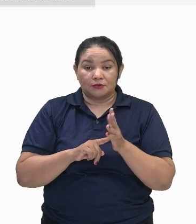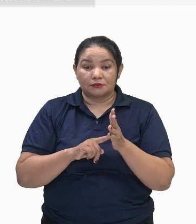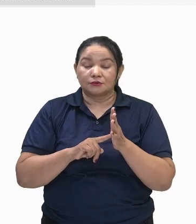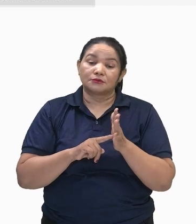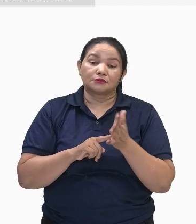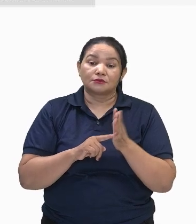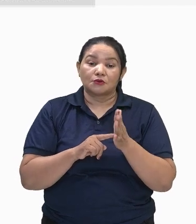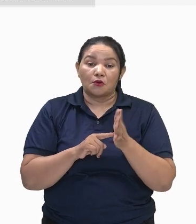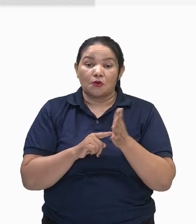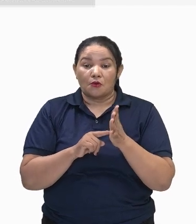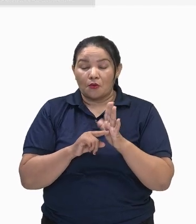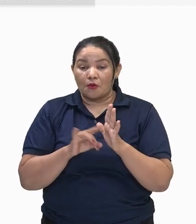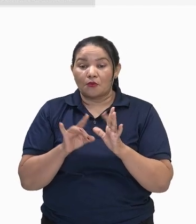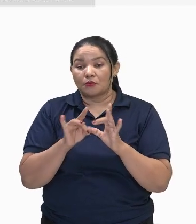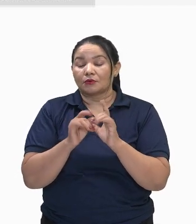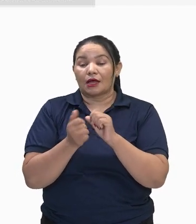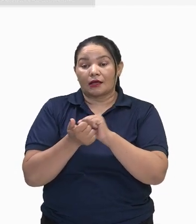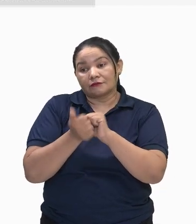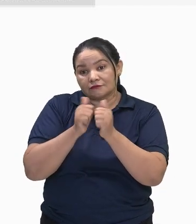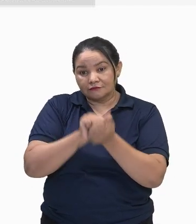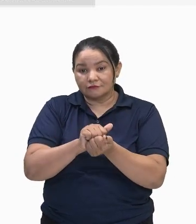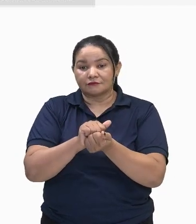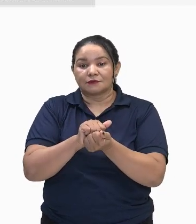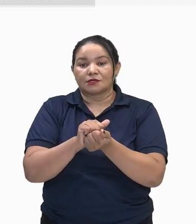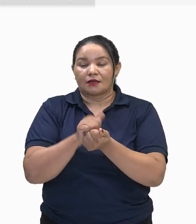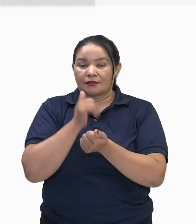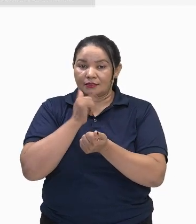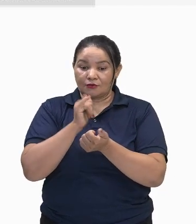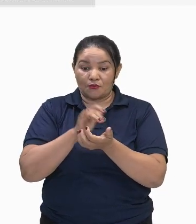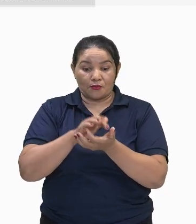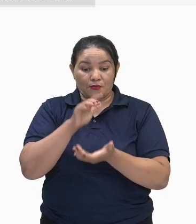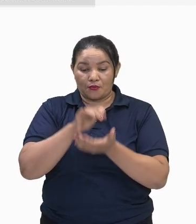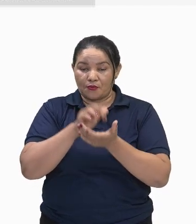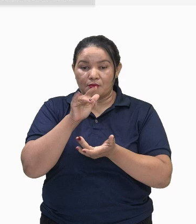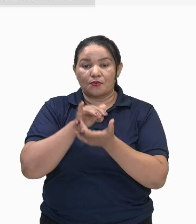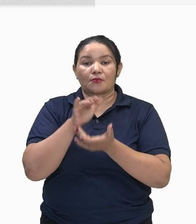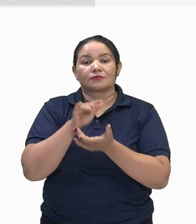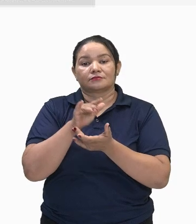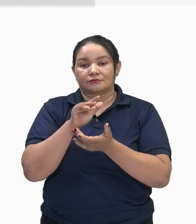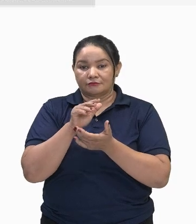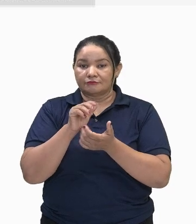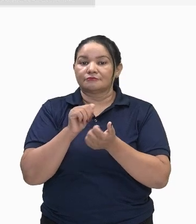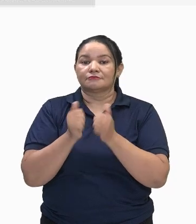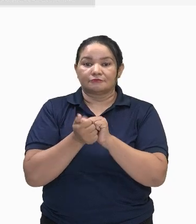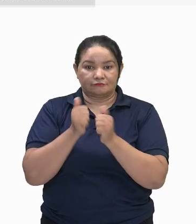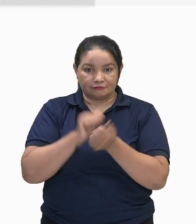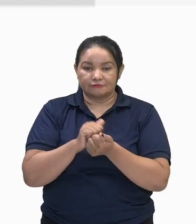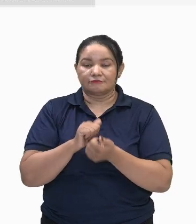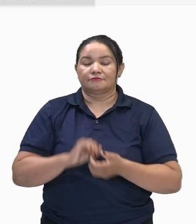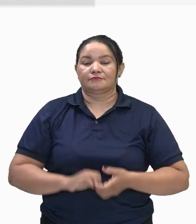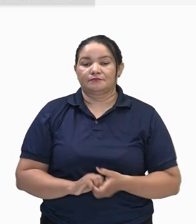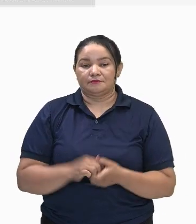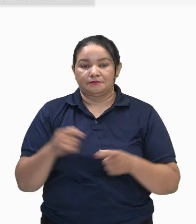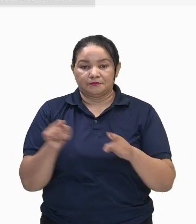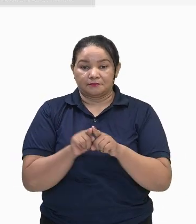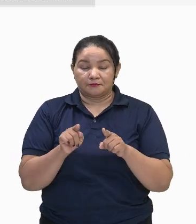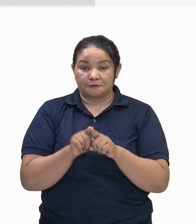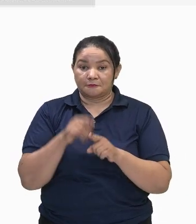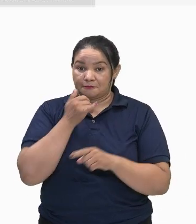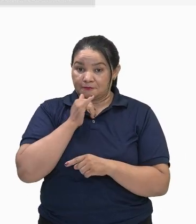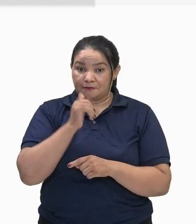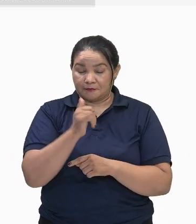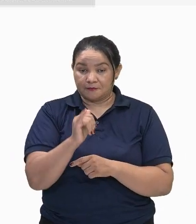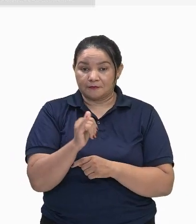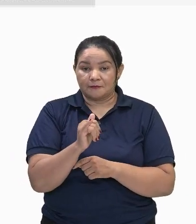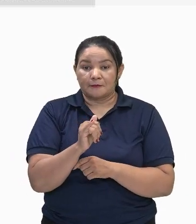ao rotor transforma a energia mecânica em energia elétrica. Em seguida, a eletricidade é transmitida